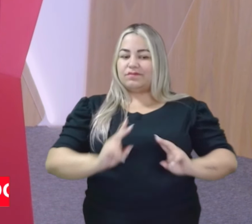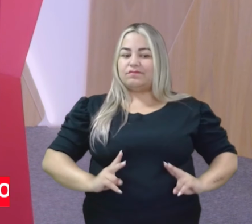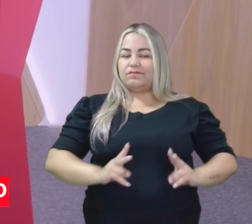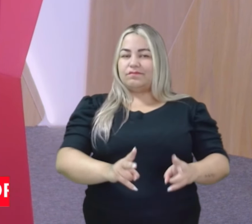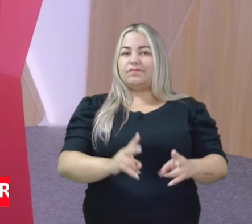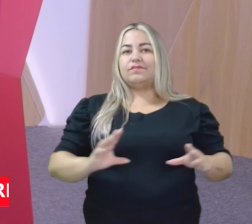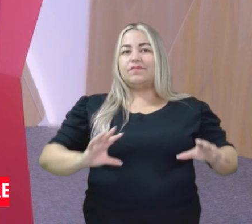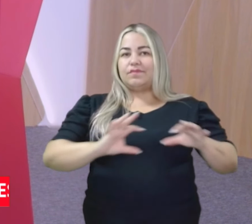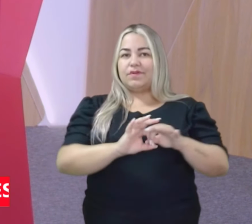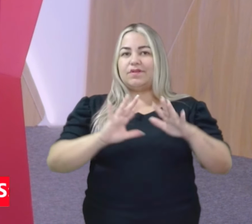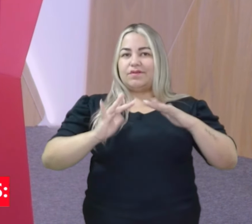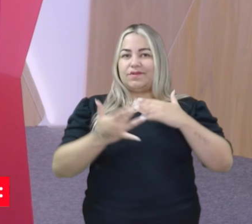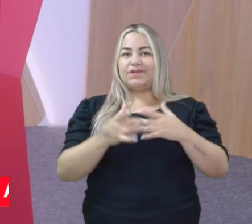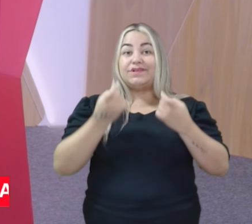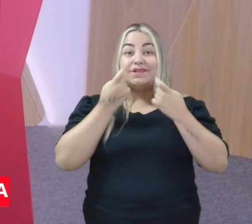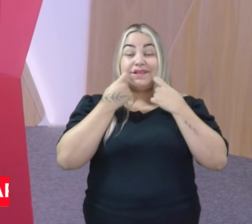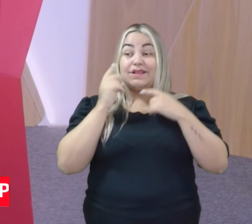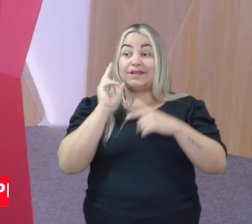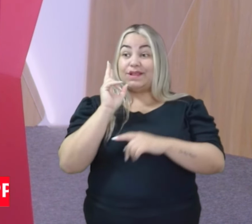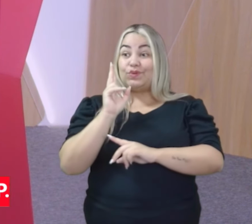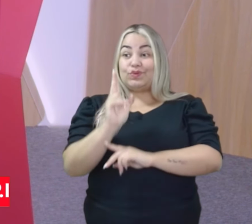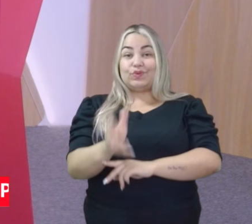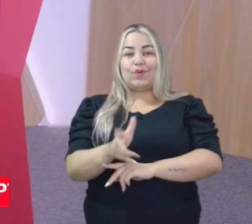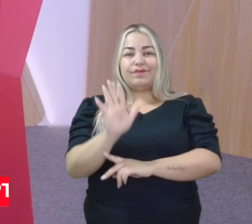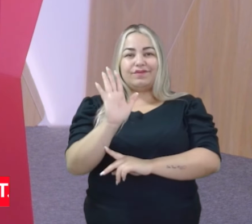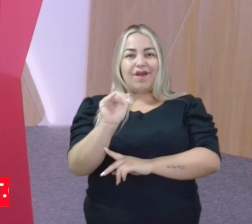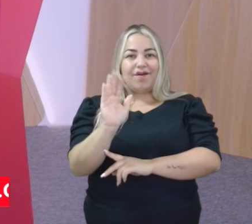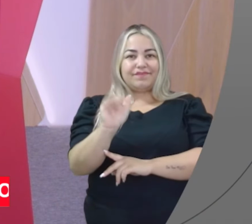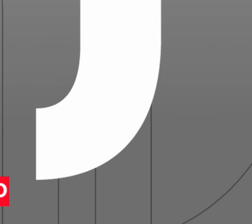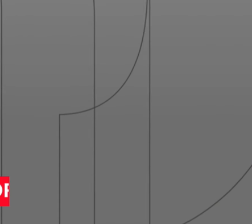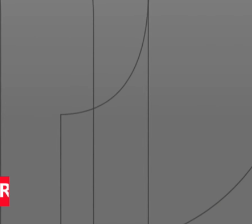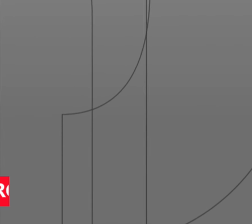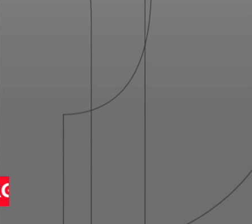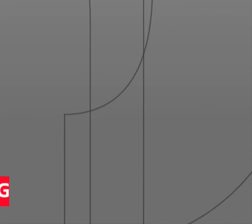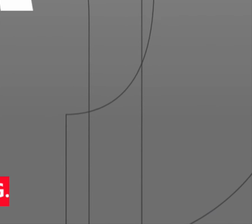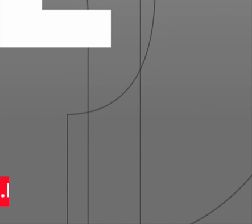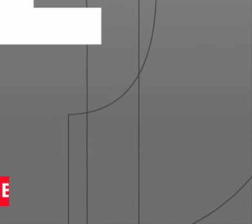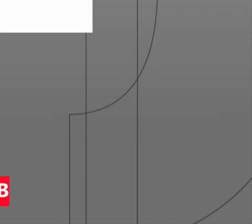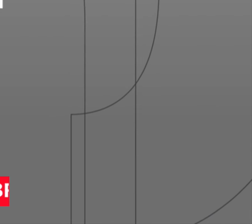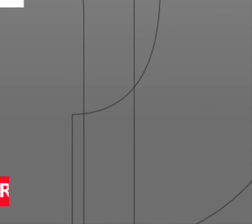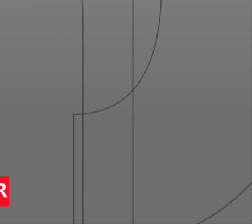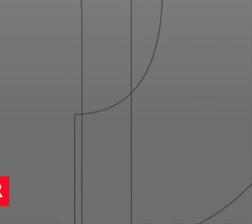no mesmo horário. Continue com a gente pelas redes. Sextou! Tchau!